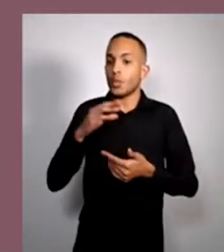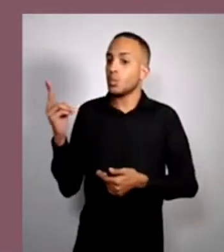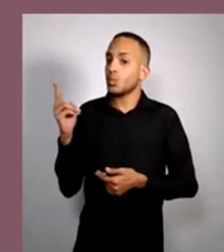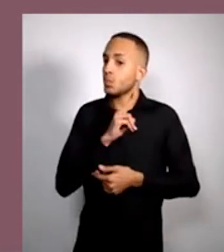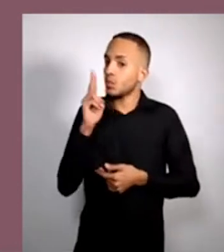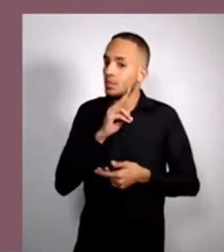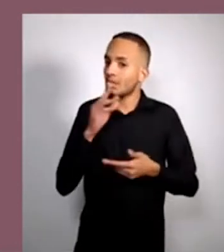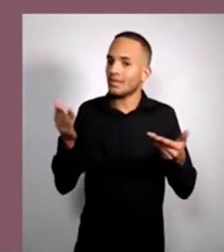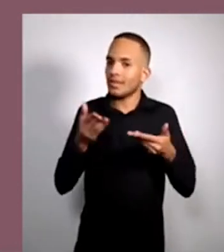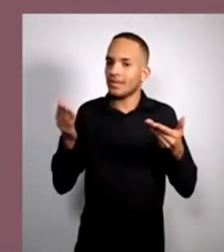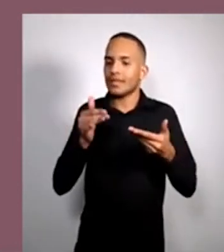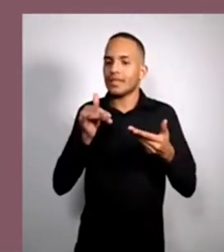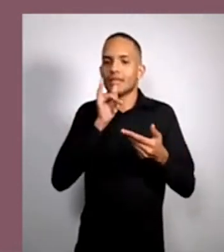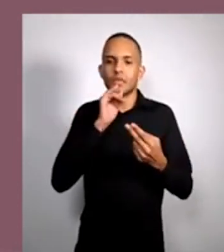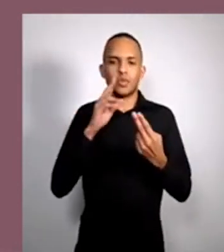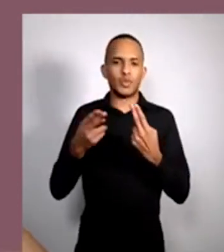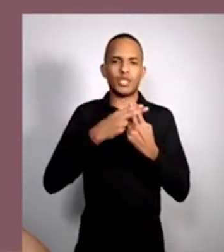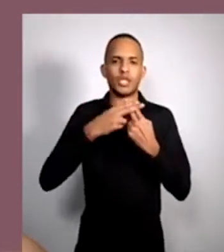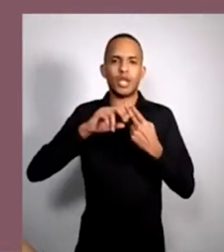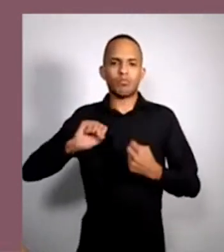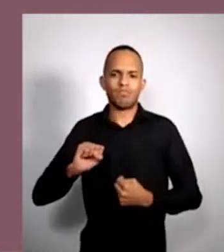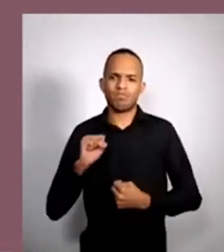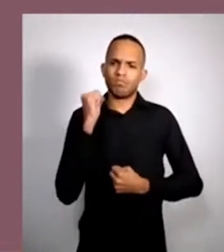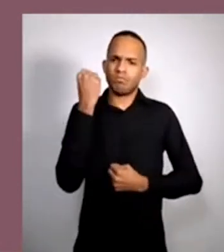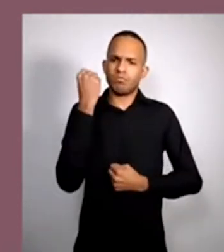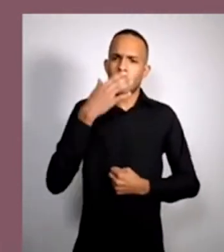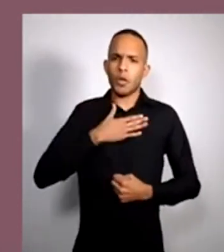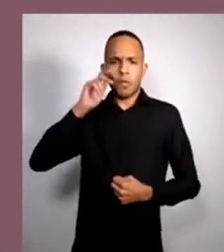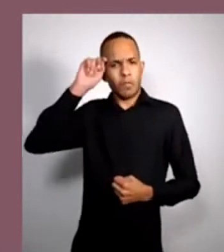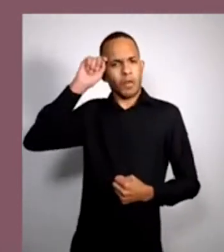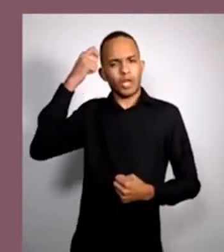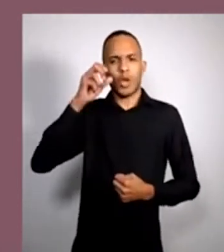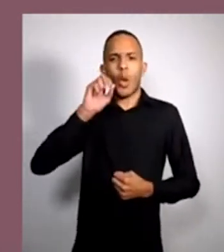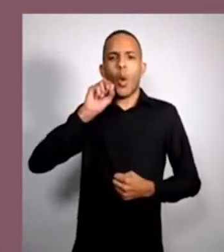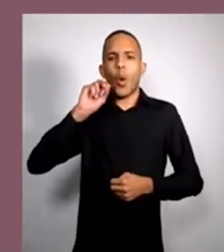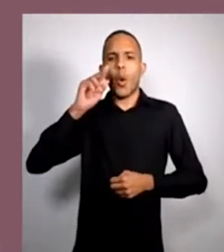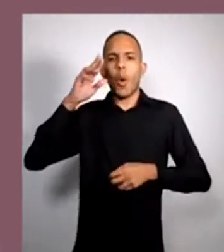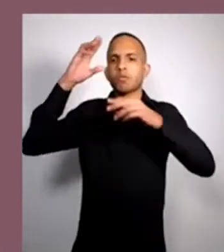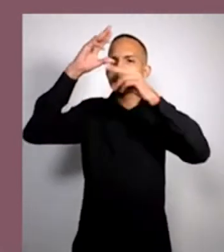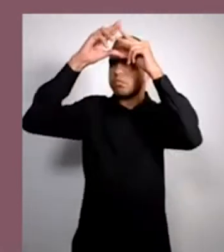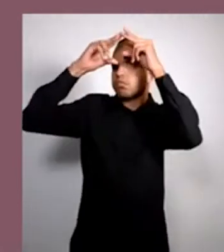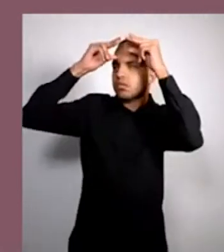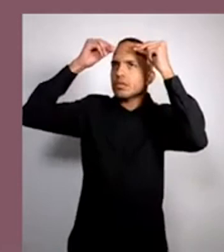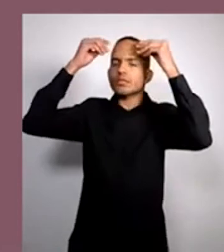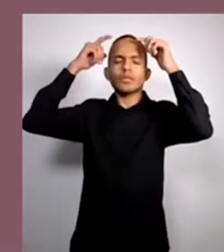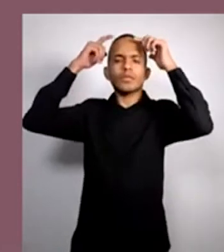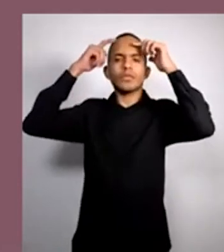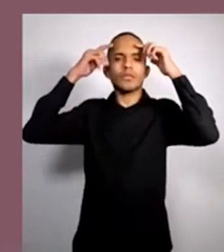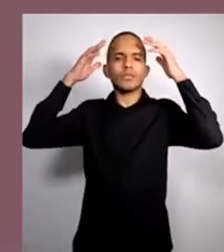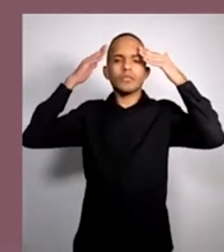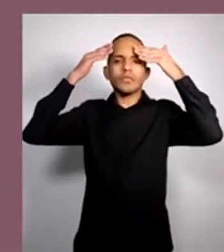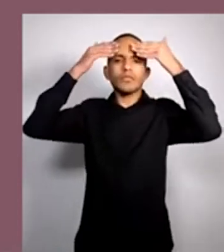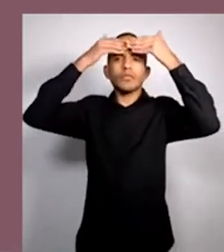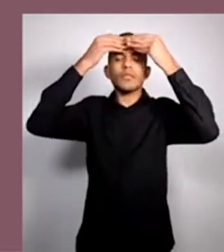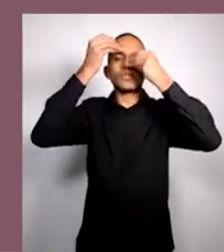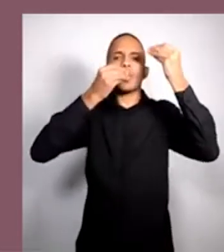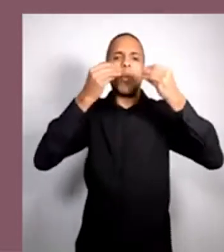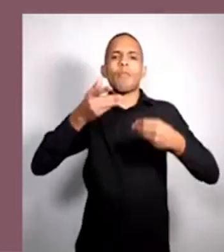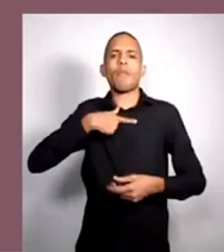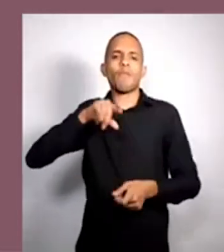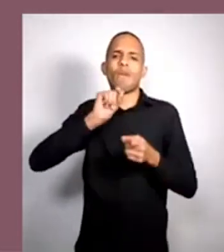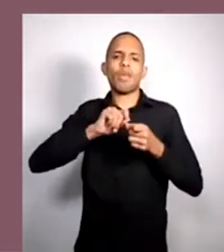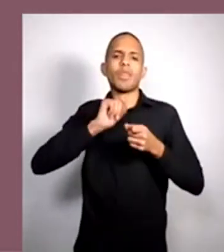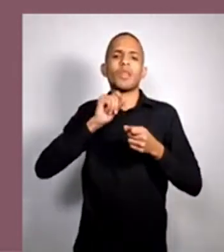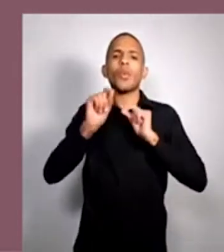do hashtag antirracista, ou eu sou preta, ou o turbante que eu posso ou não posso colocar na cabeça, o que eu estou fazendo